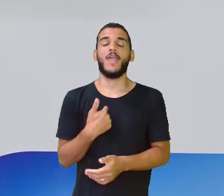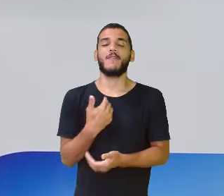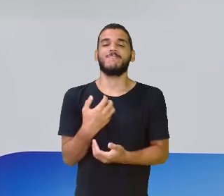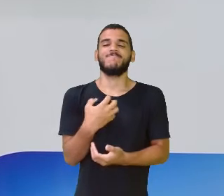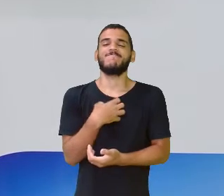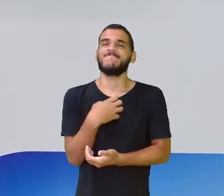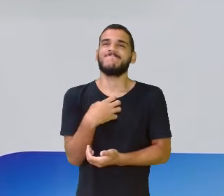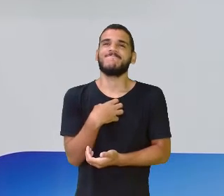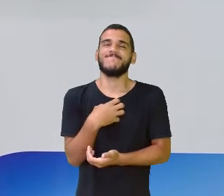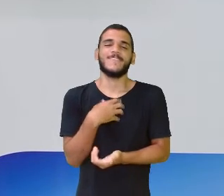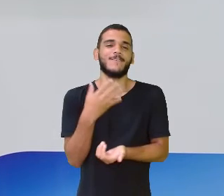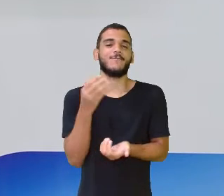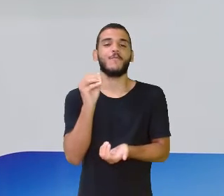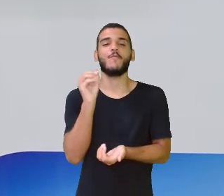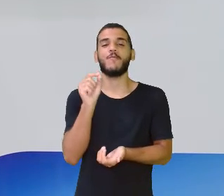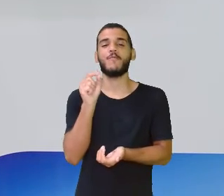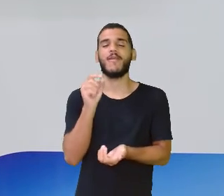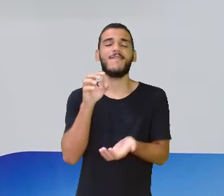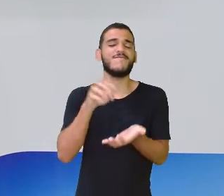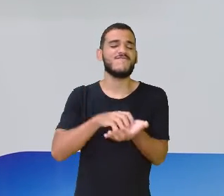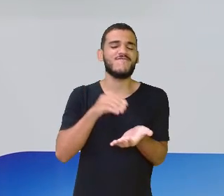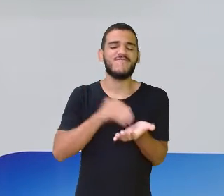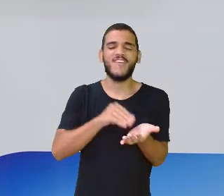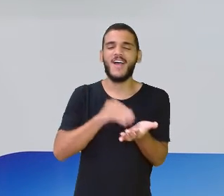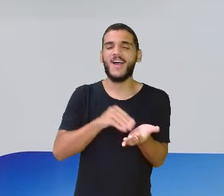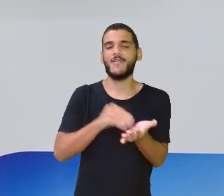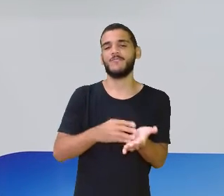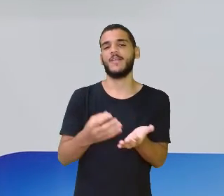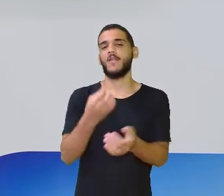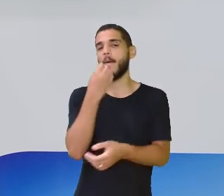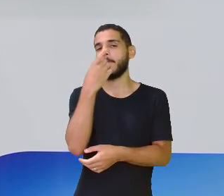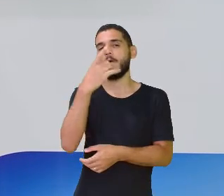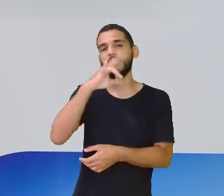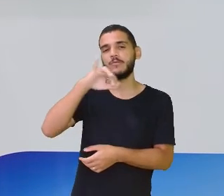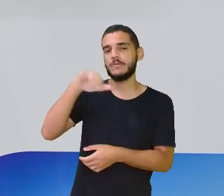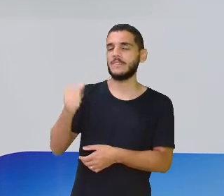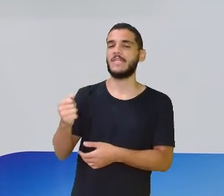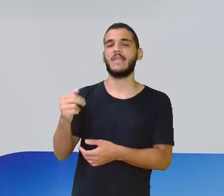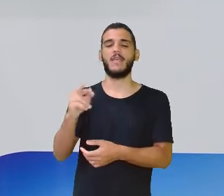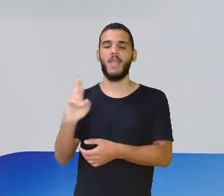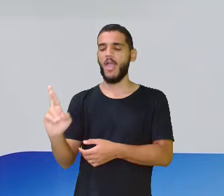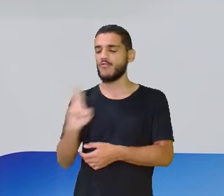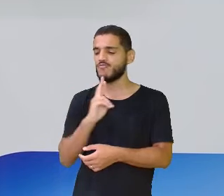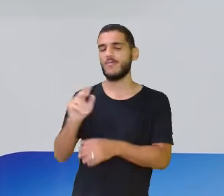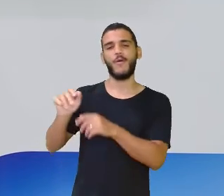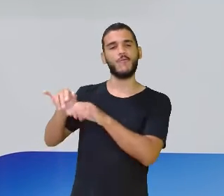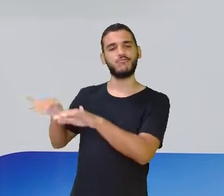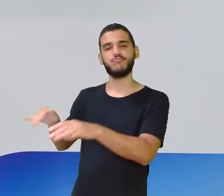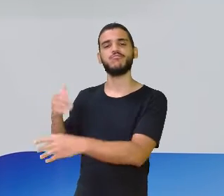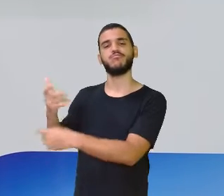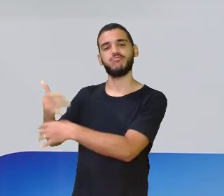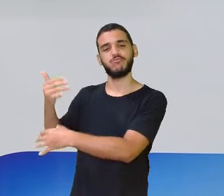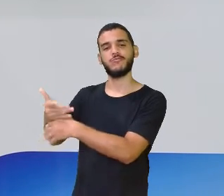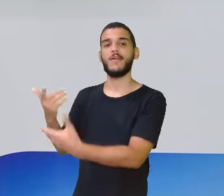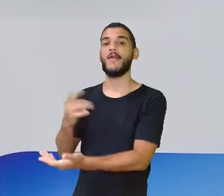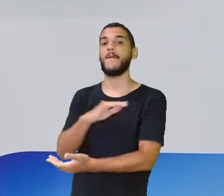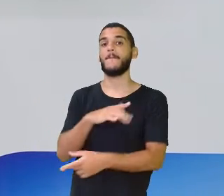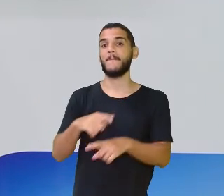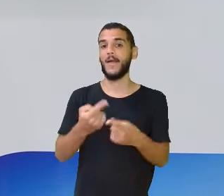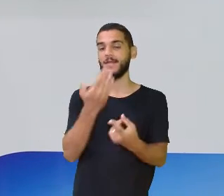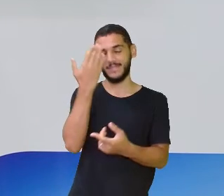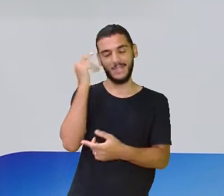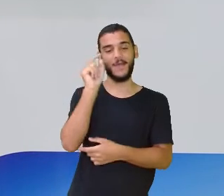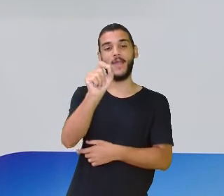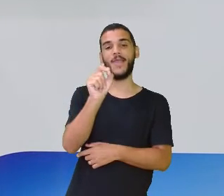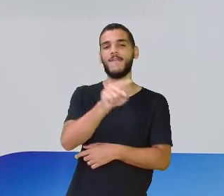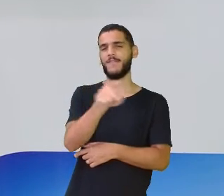dia que vocês sempre dão, das respostas, mas eu sei que vocês estão acompanhando, estão aprendendo e acredito